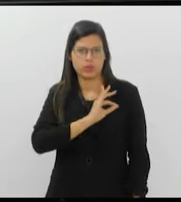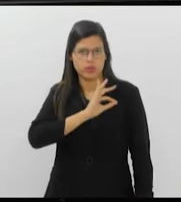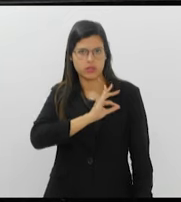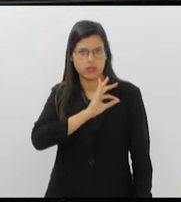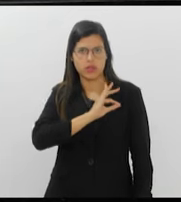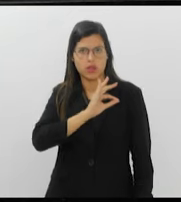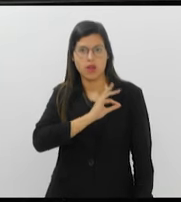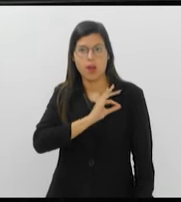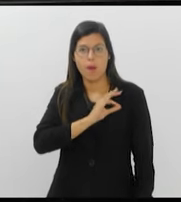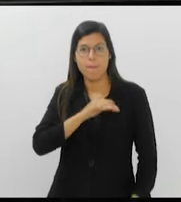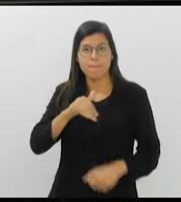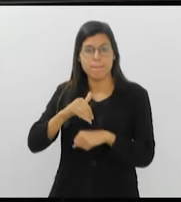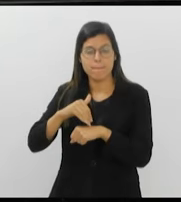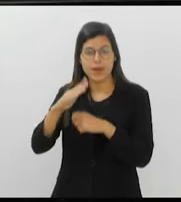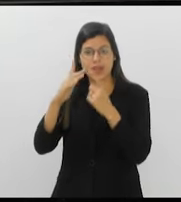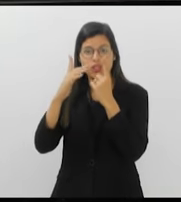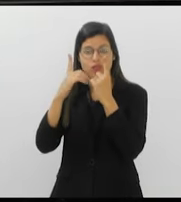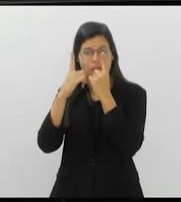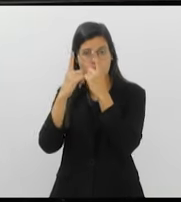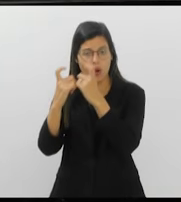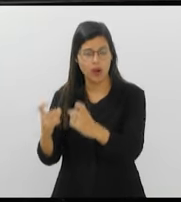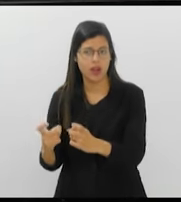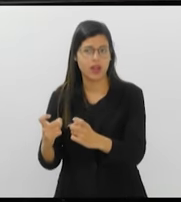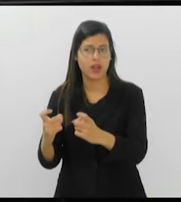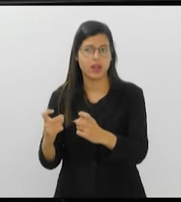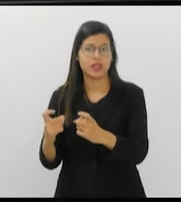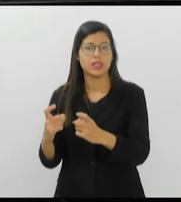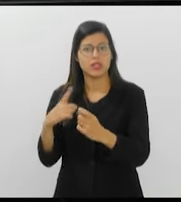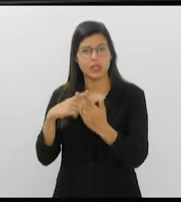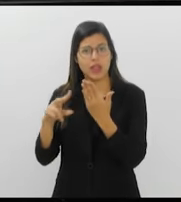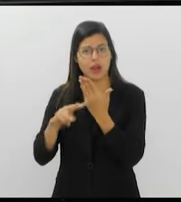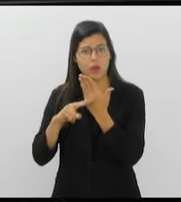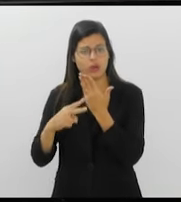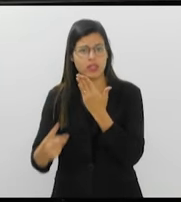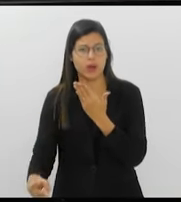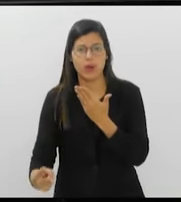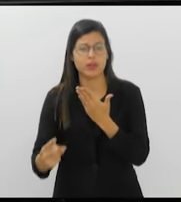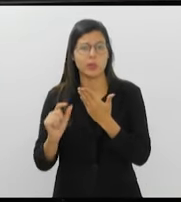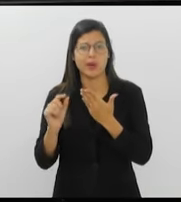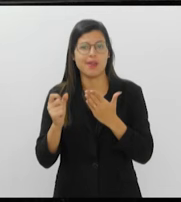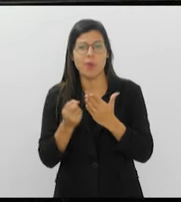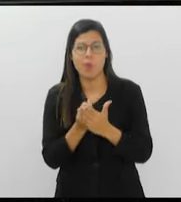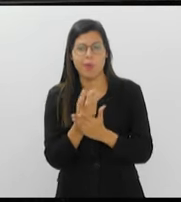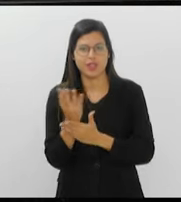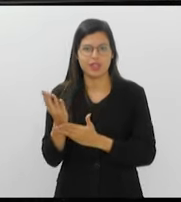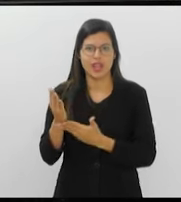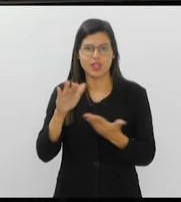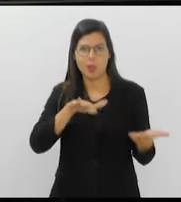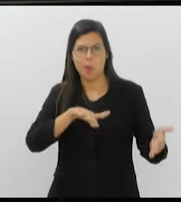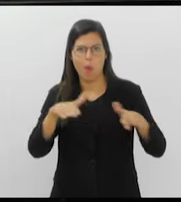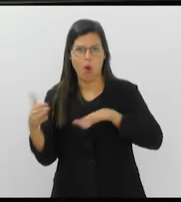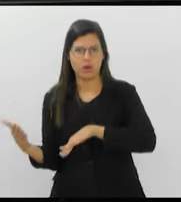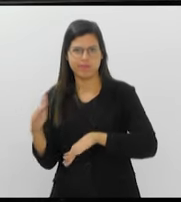mais violentas e resultam em número maior de mortes.